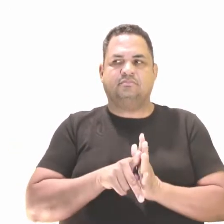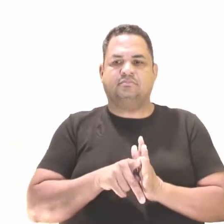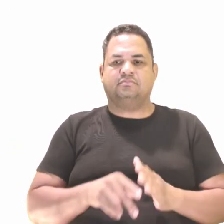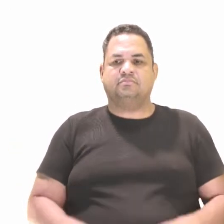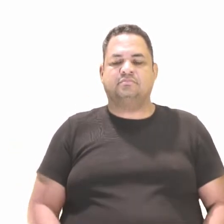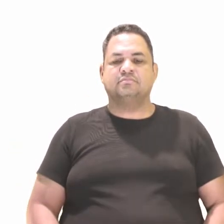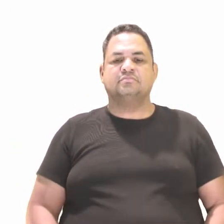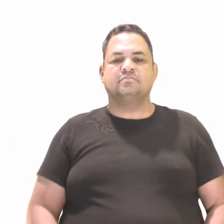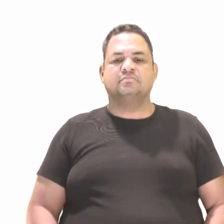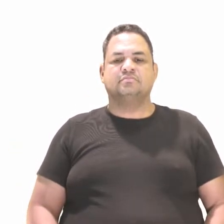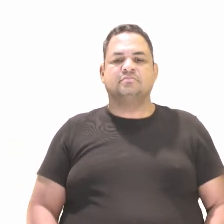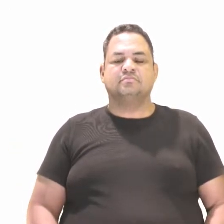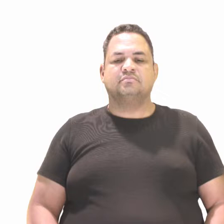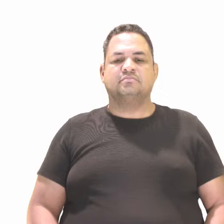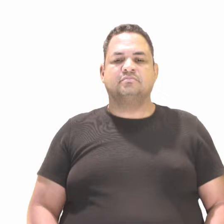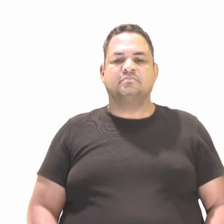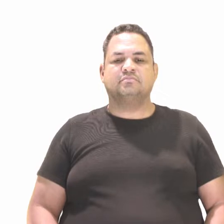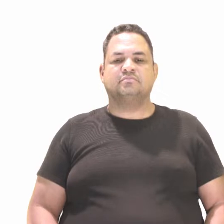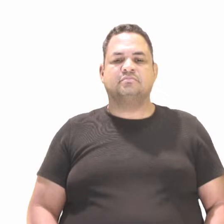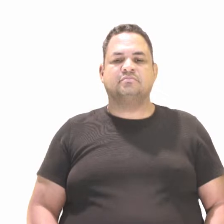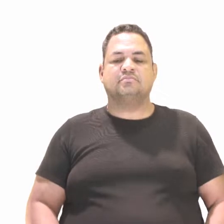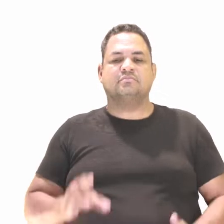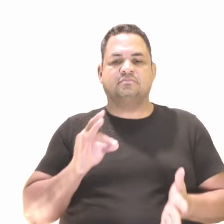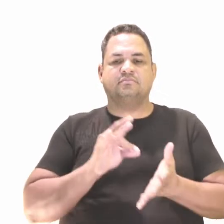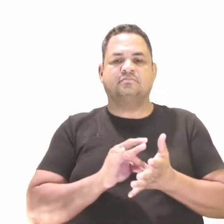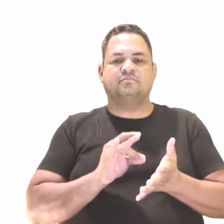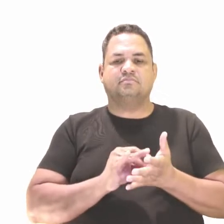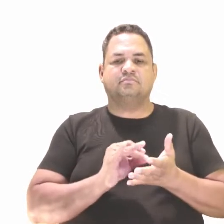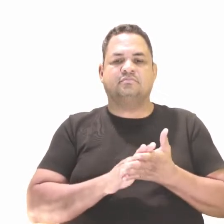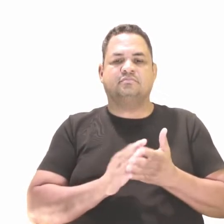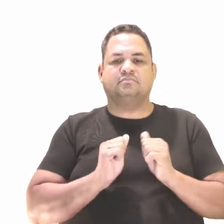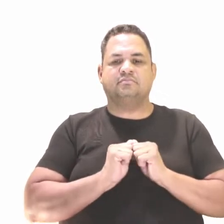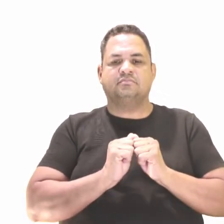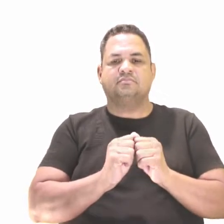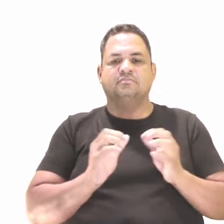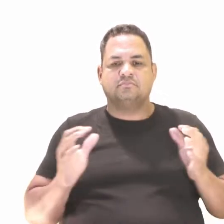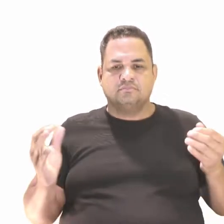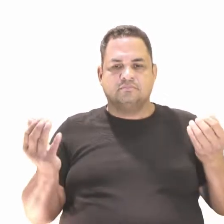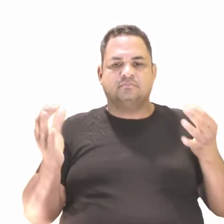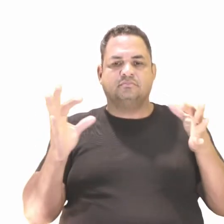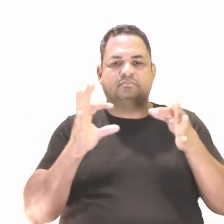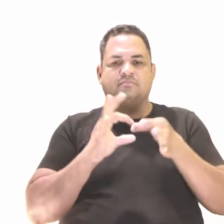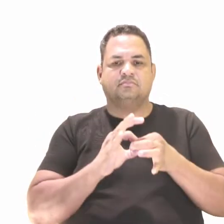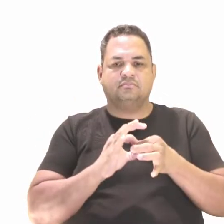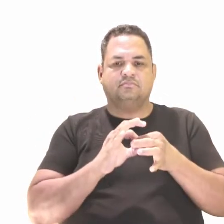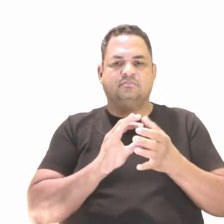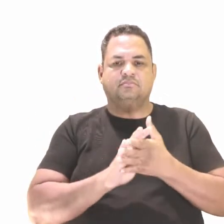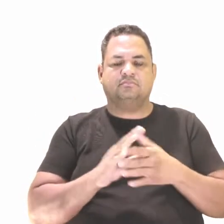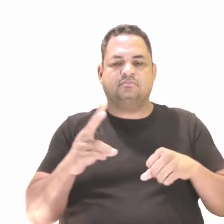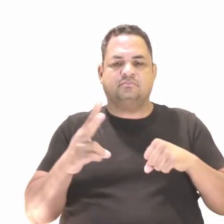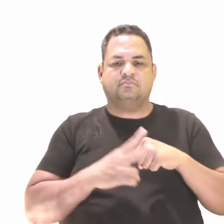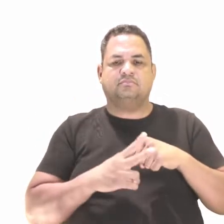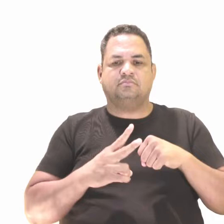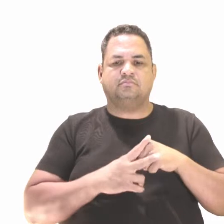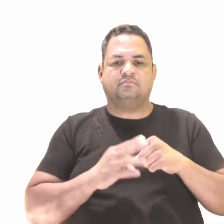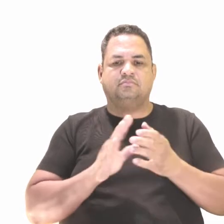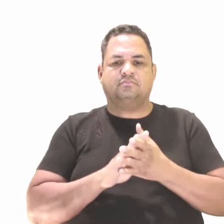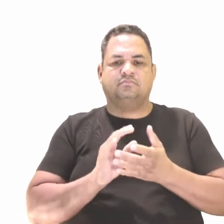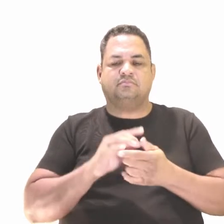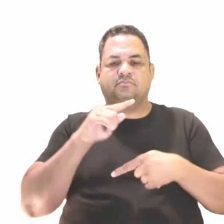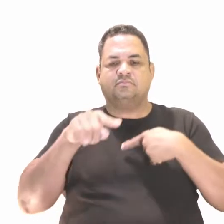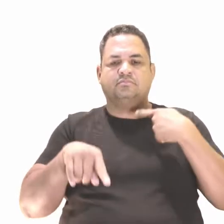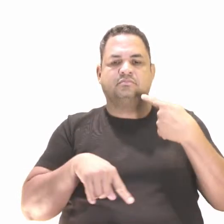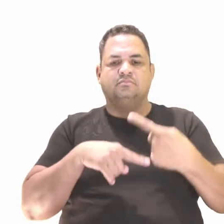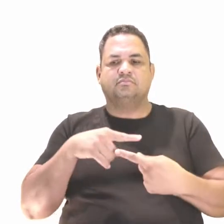would é uma tradução para isso. Ela, na verdade, está sempre interligado ou interligada ao verbo que vem logo